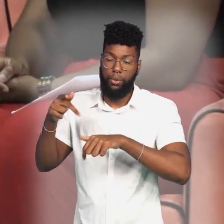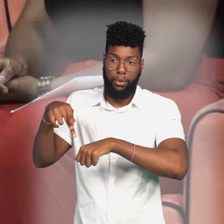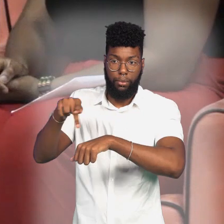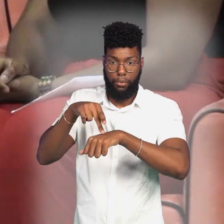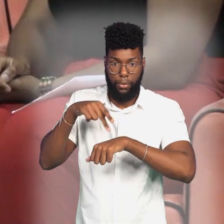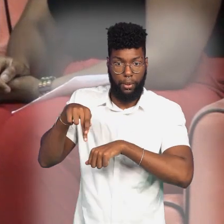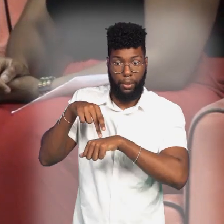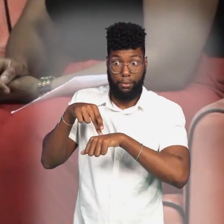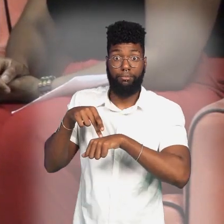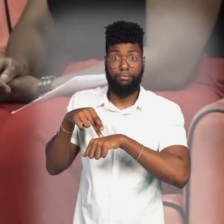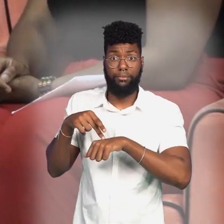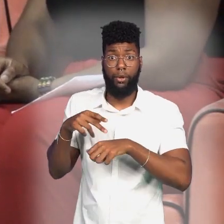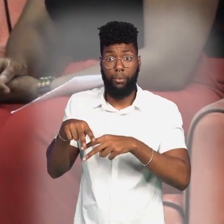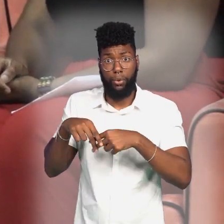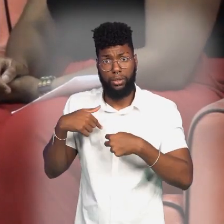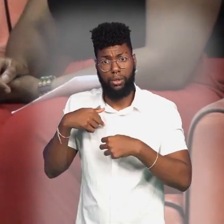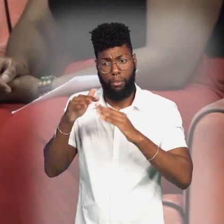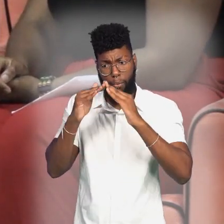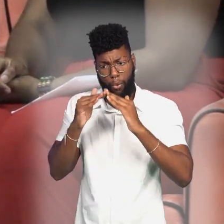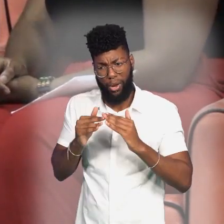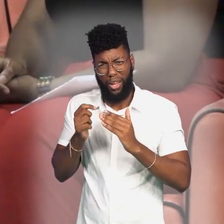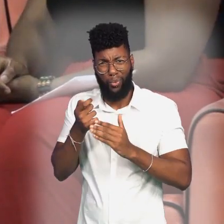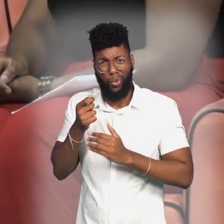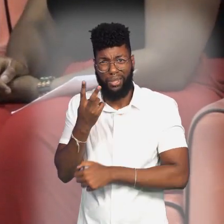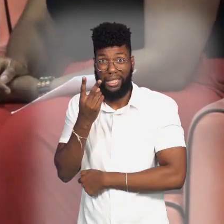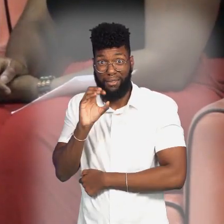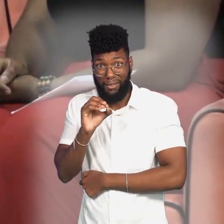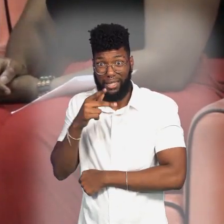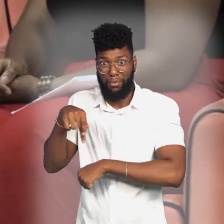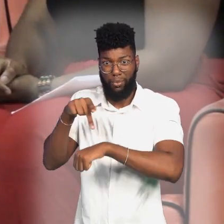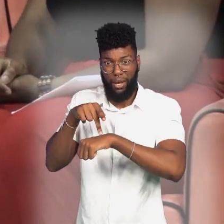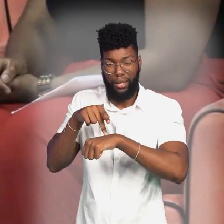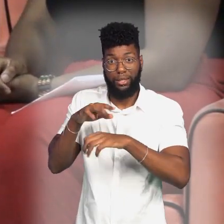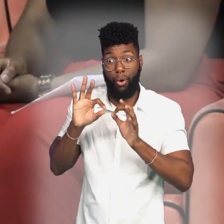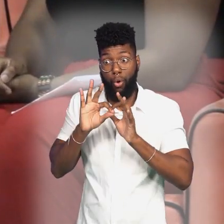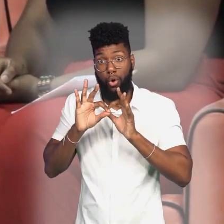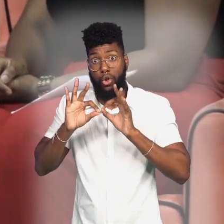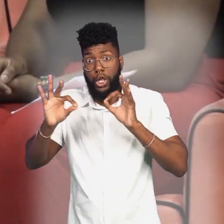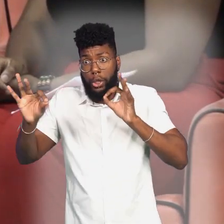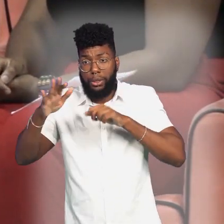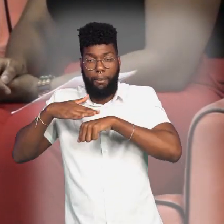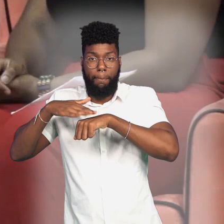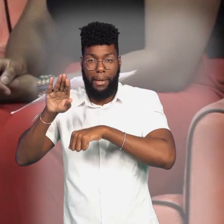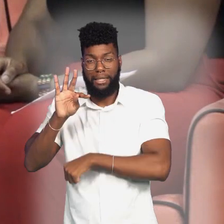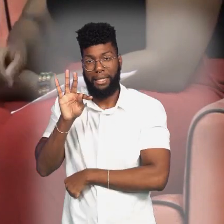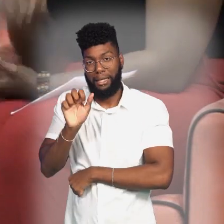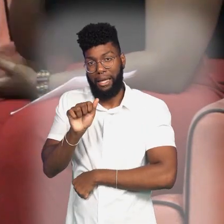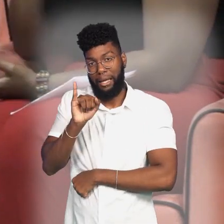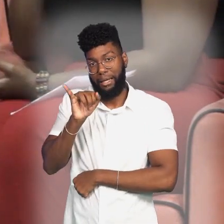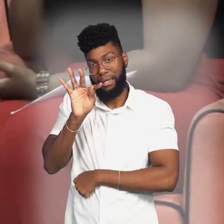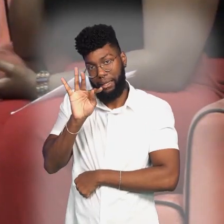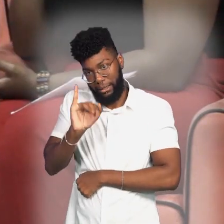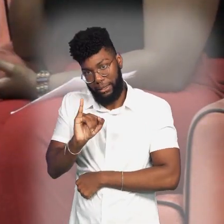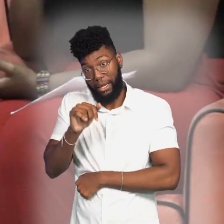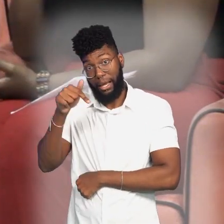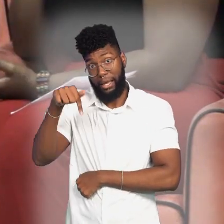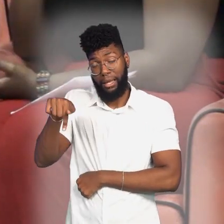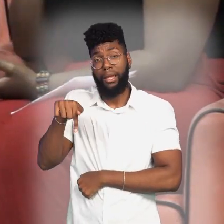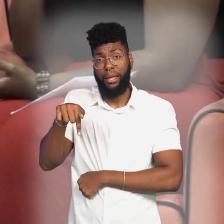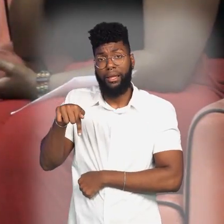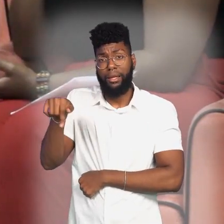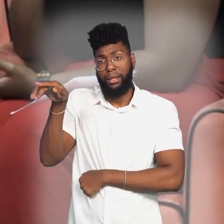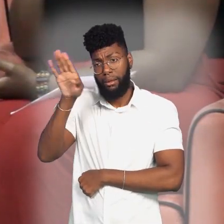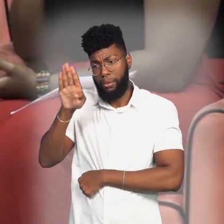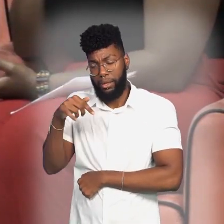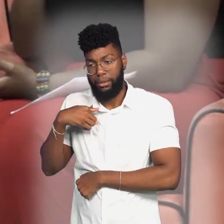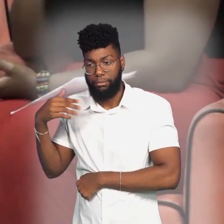países. O mais longe foi Tahiti. E no Brasil eu cheguei aqui e ao mesmo